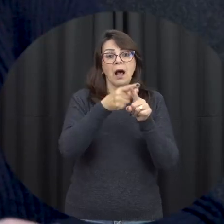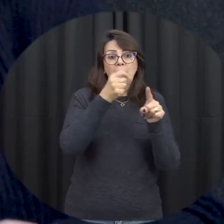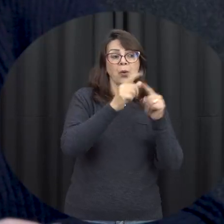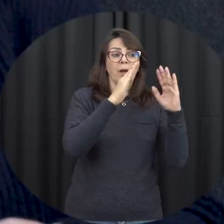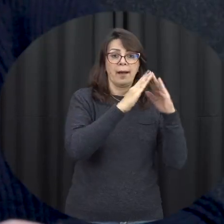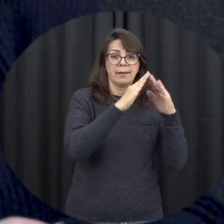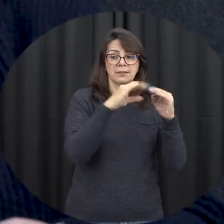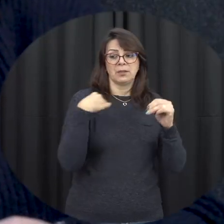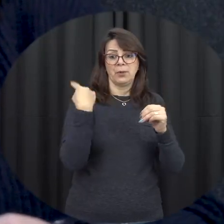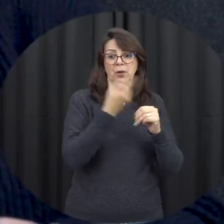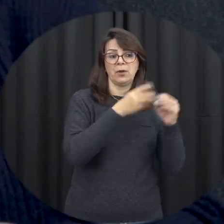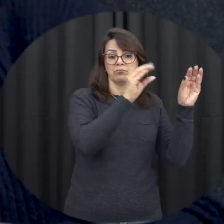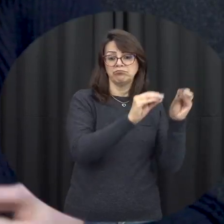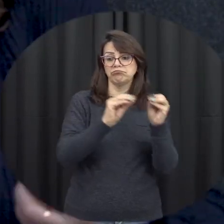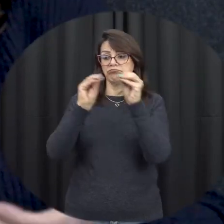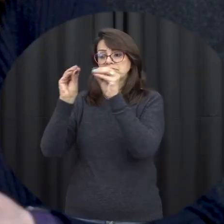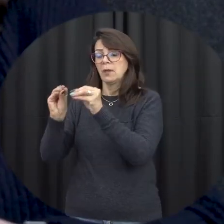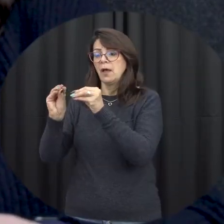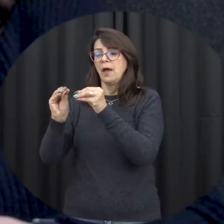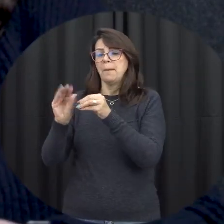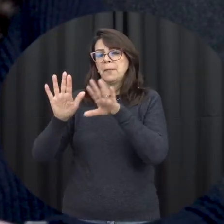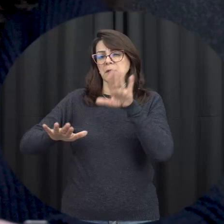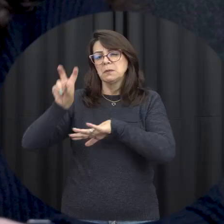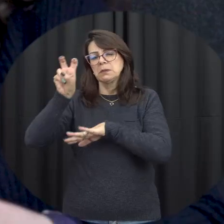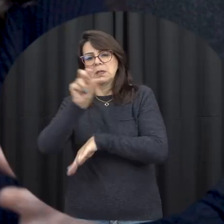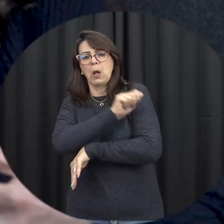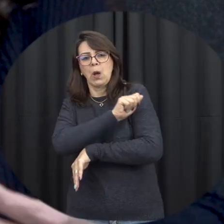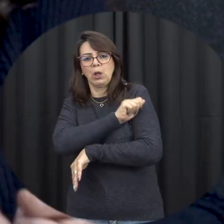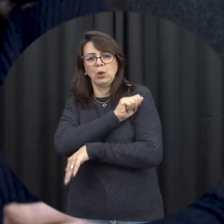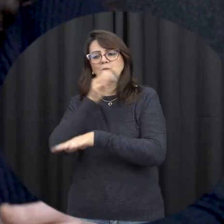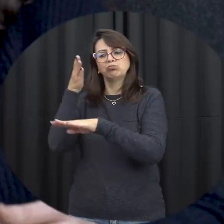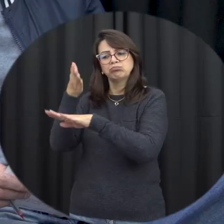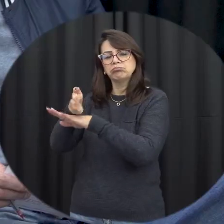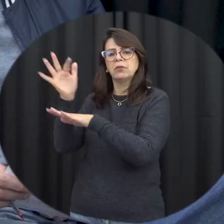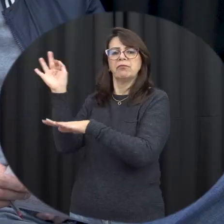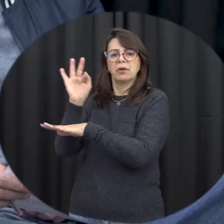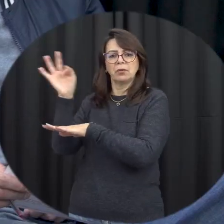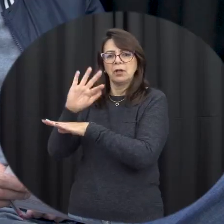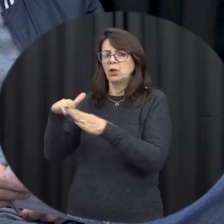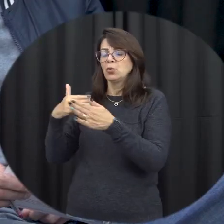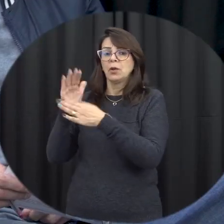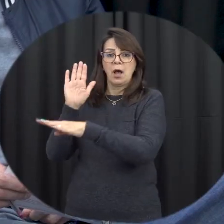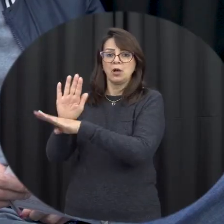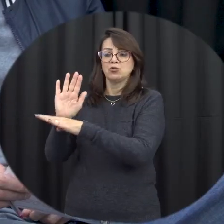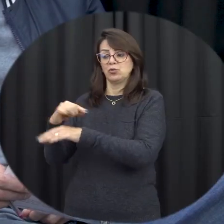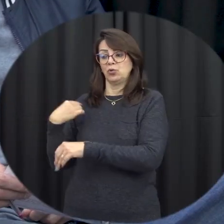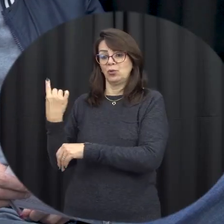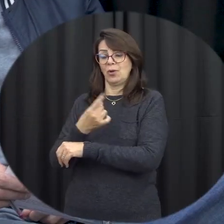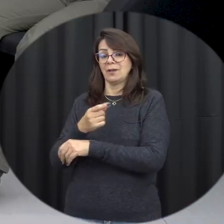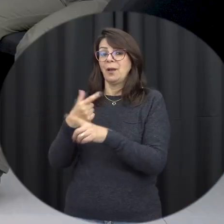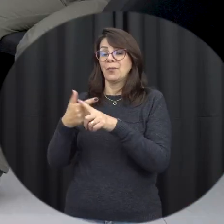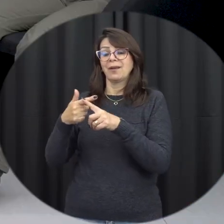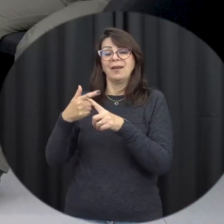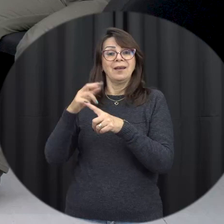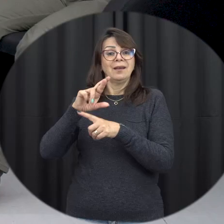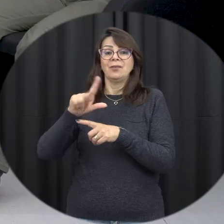5 alunos, morávamos lá, íamos para a universidade, a gente fez assim, tudo isso ajudou, porque não ia ser fácil a gente sair